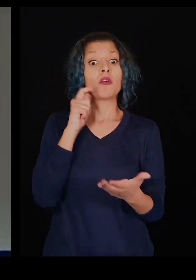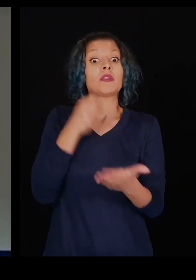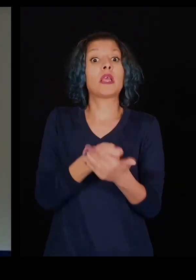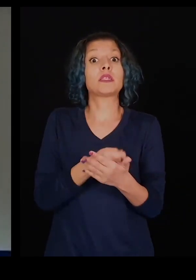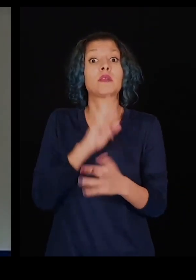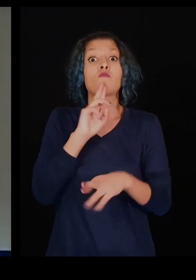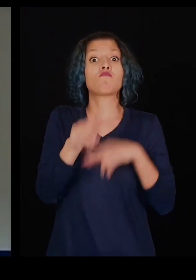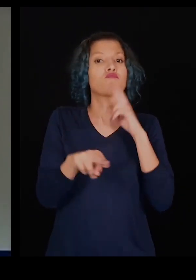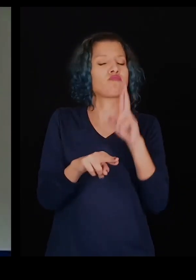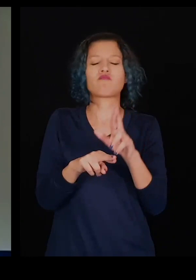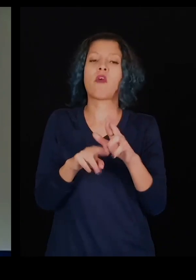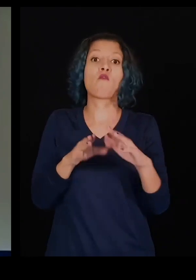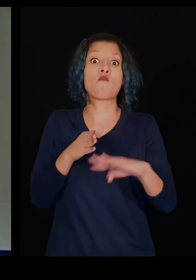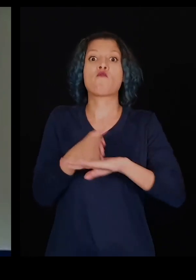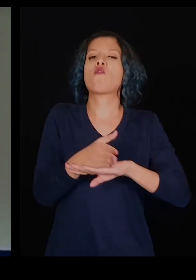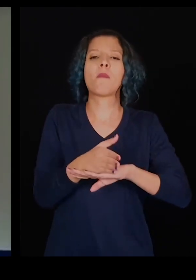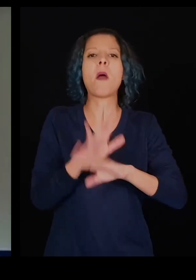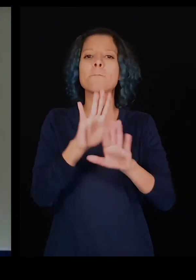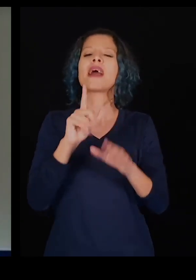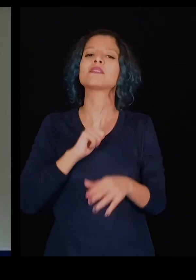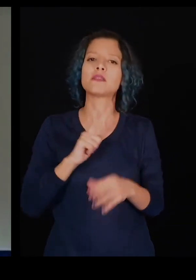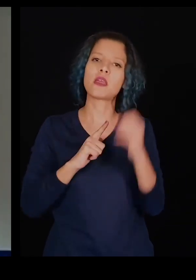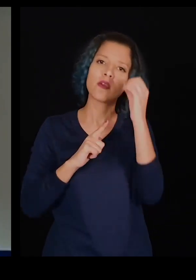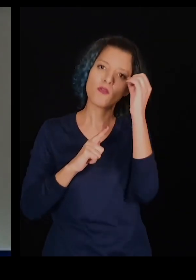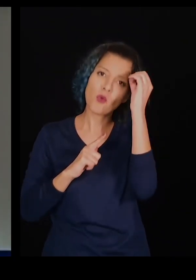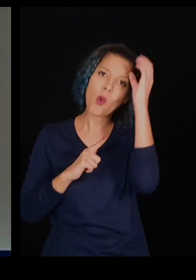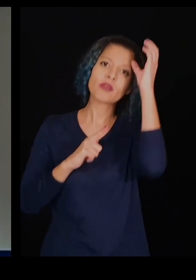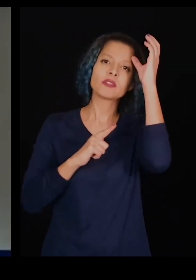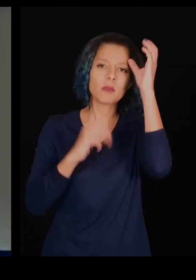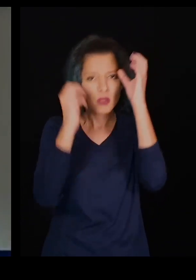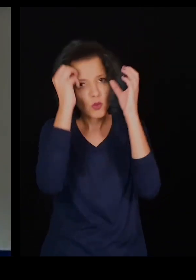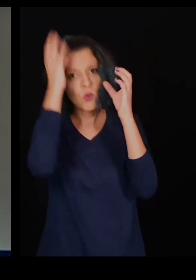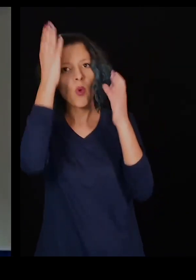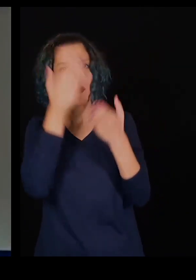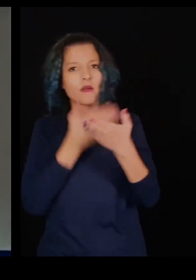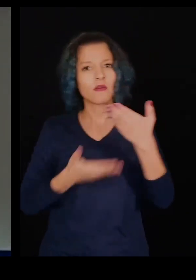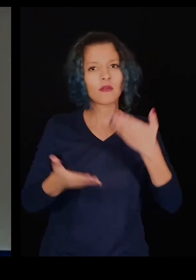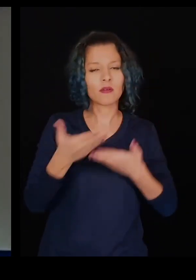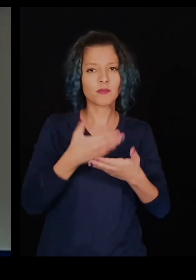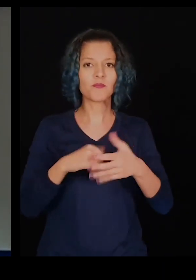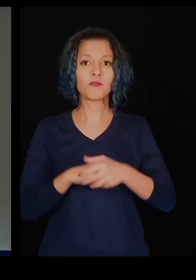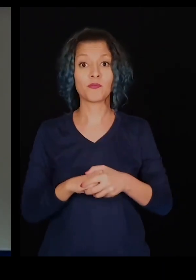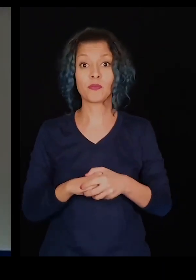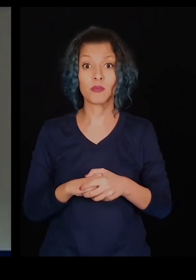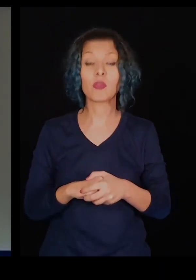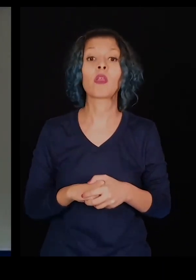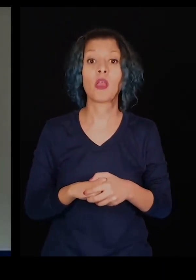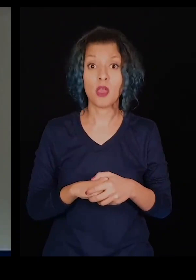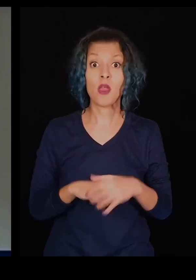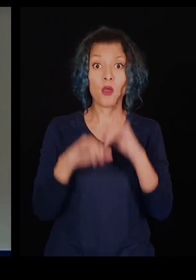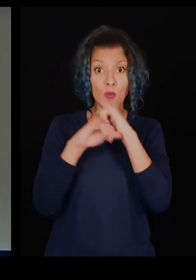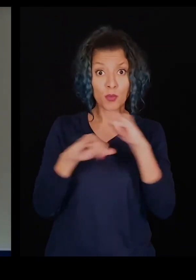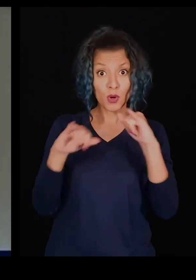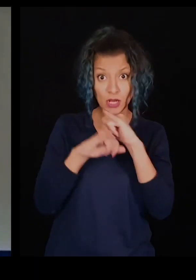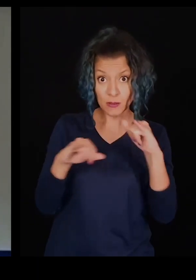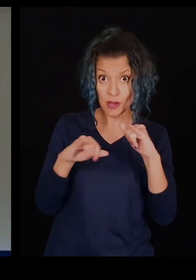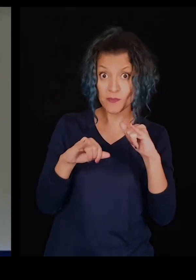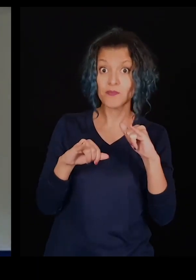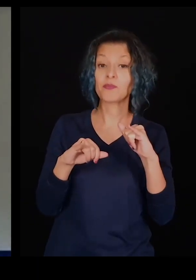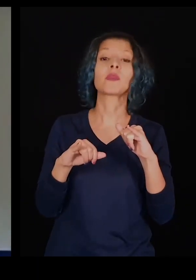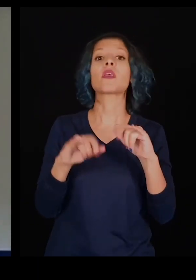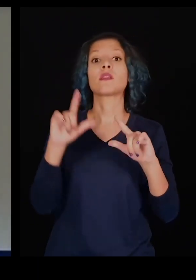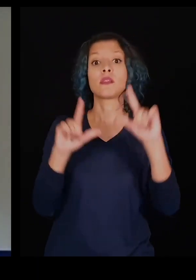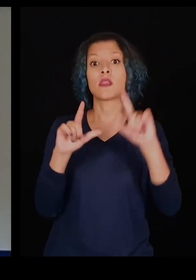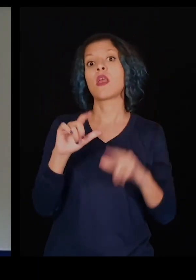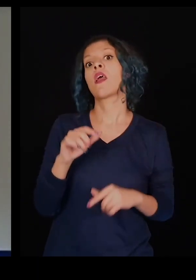sim, uma grande troca de conhecimento. O nosso programa Café Filosófico e outros programas do tipo de gestão de